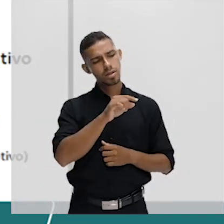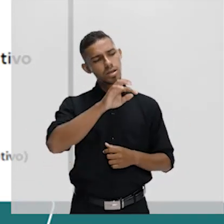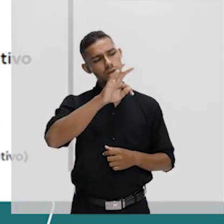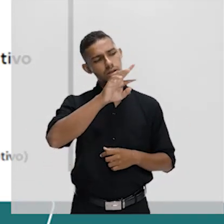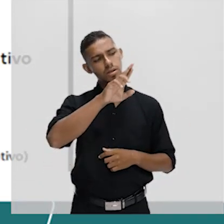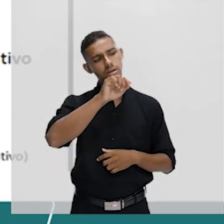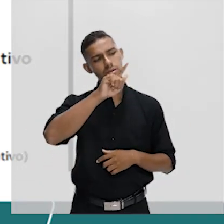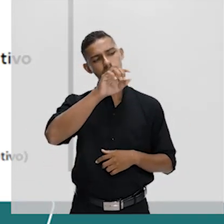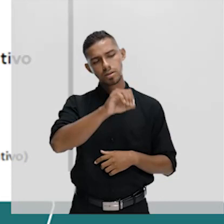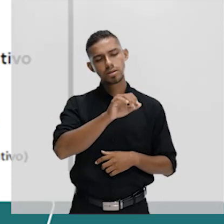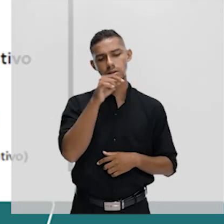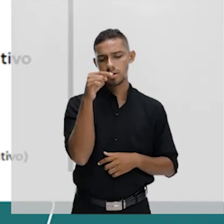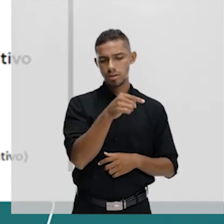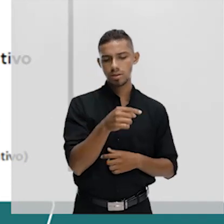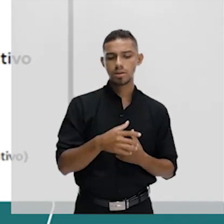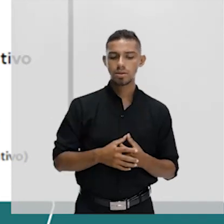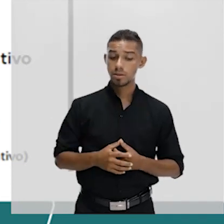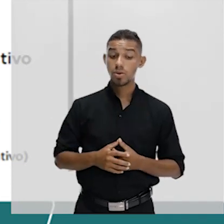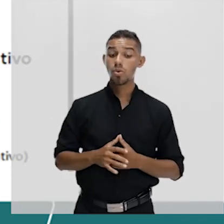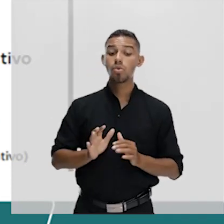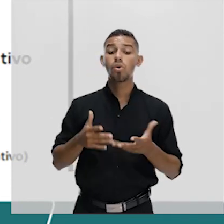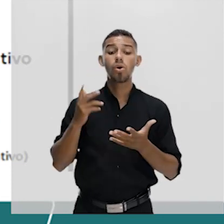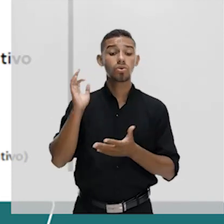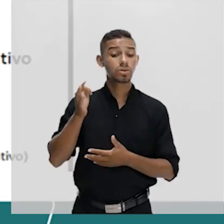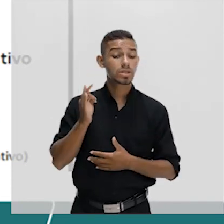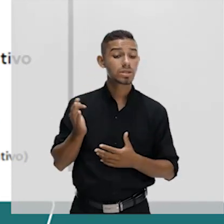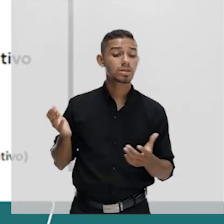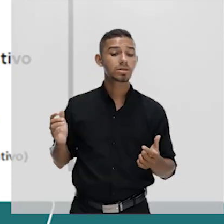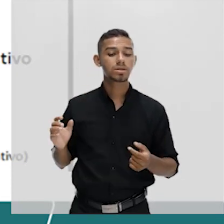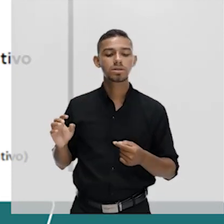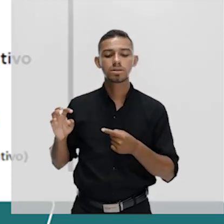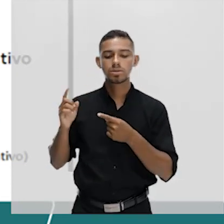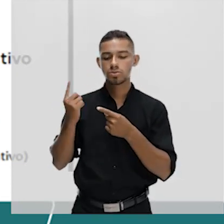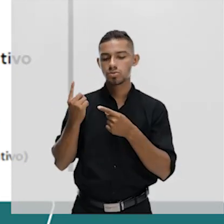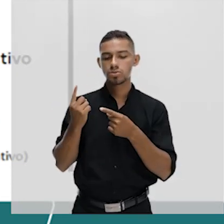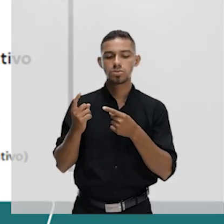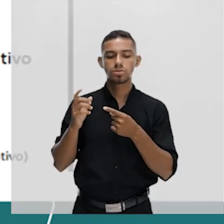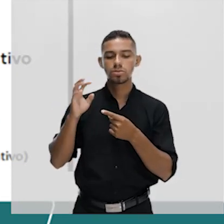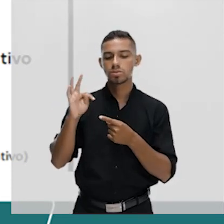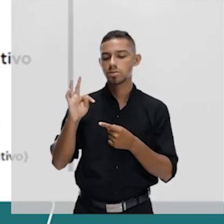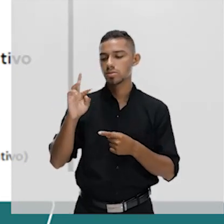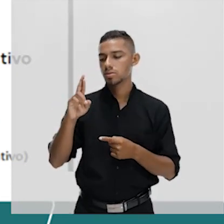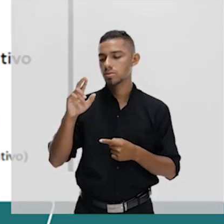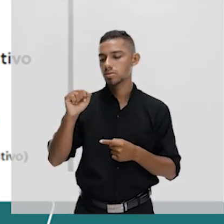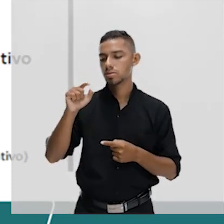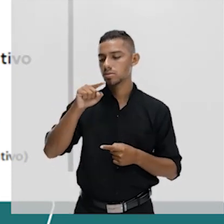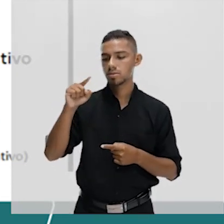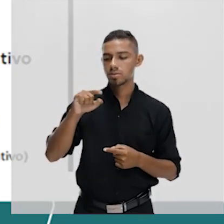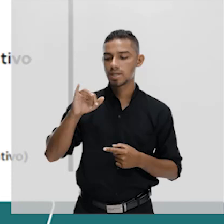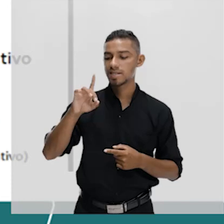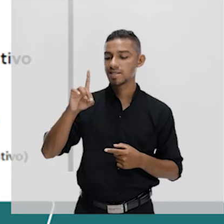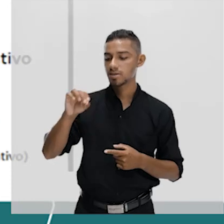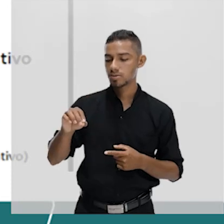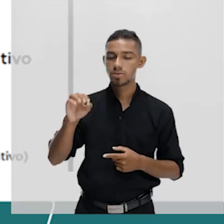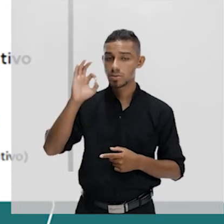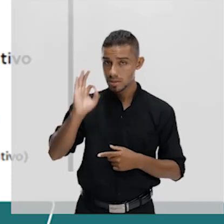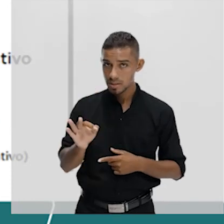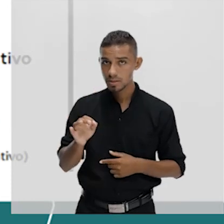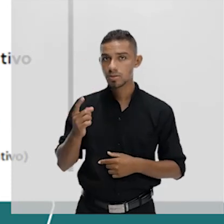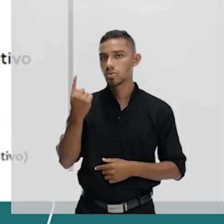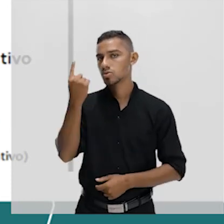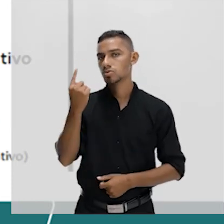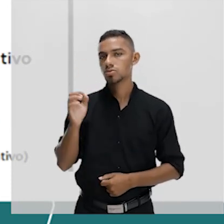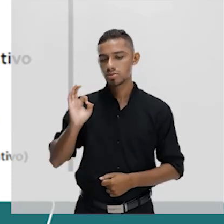tinha trago o livro. Qual é a forma correta? Só existe um particípio. E o particípio correto é trazido.